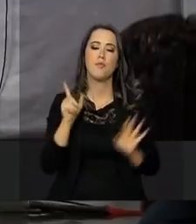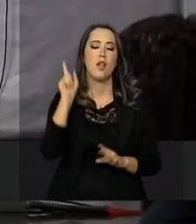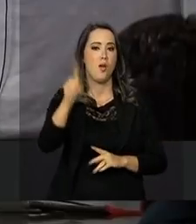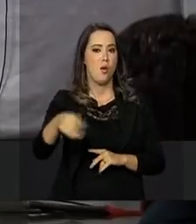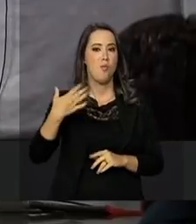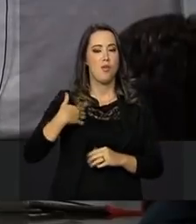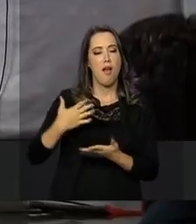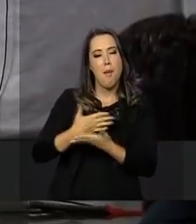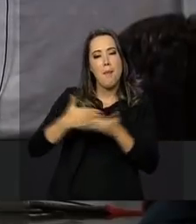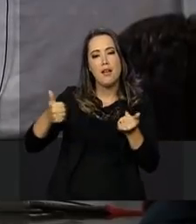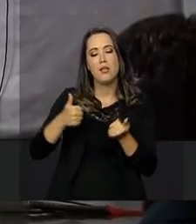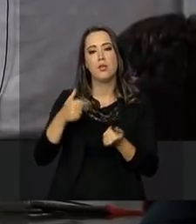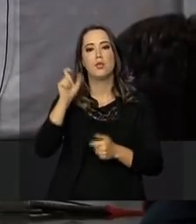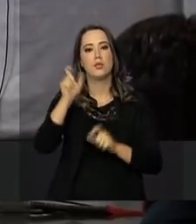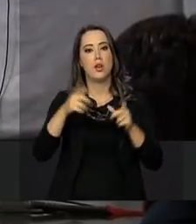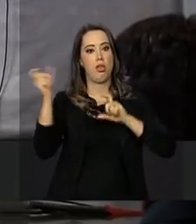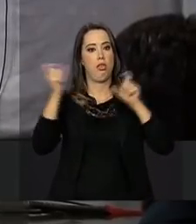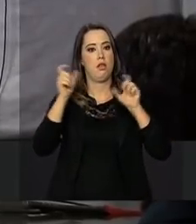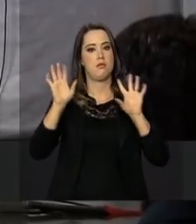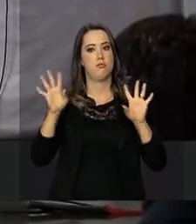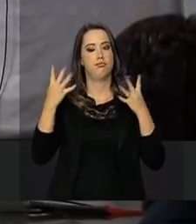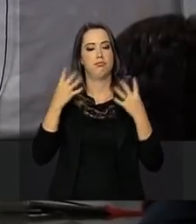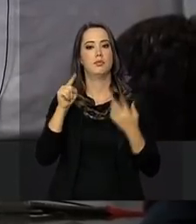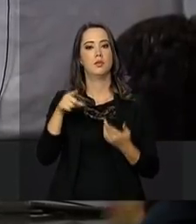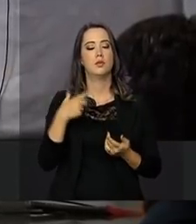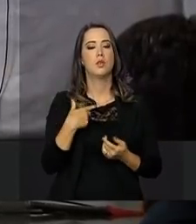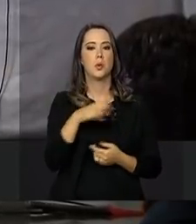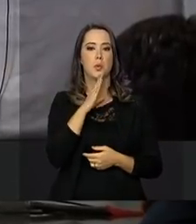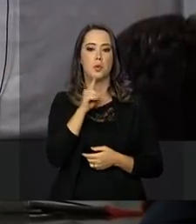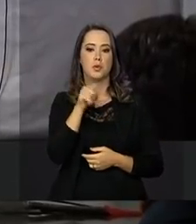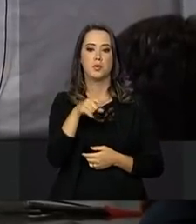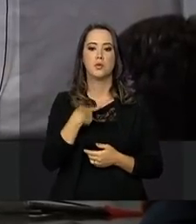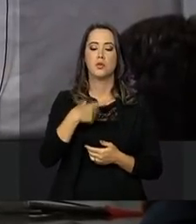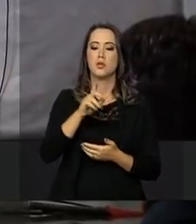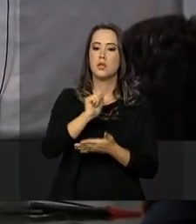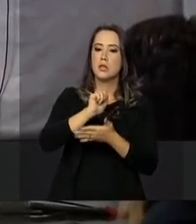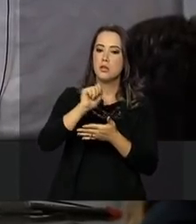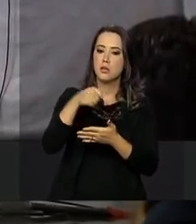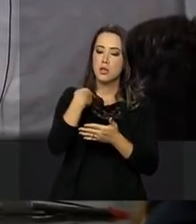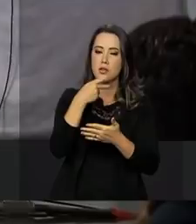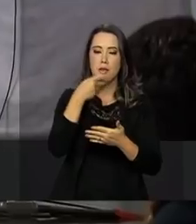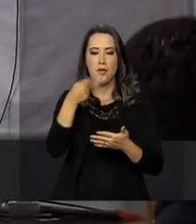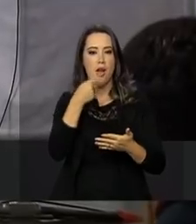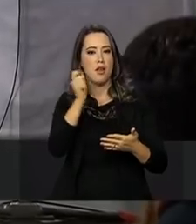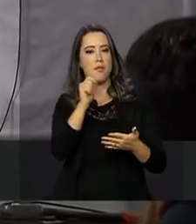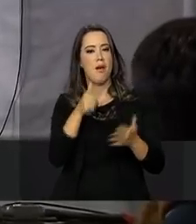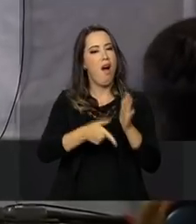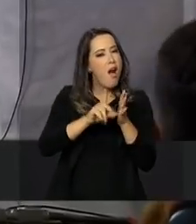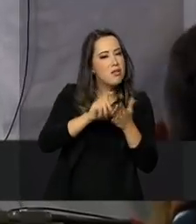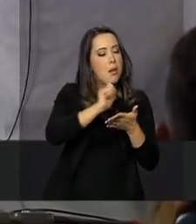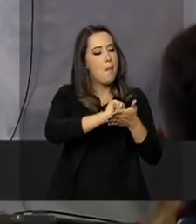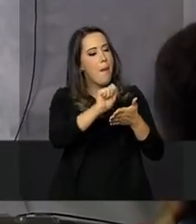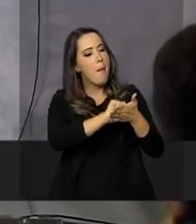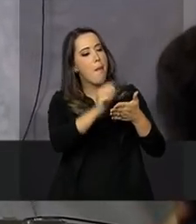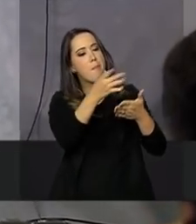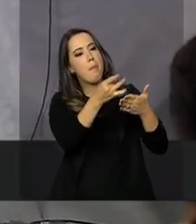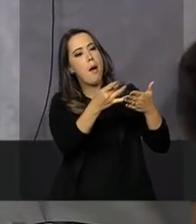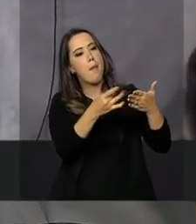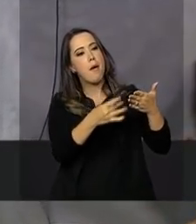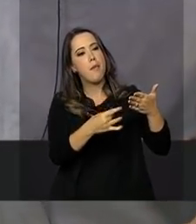sempre chama melhor a atenção. Eu reconheço que os discursos escritos, muitas e muitas vezes, são